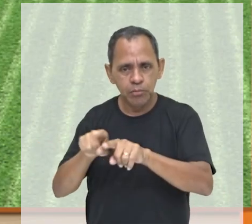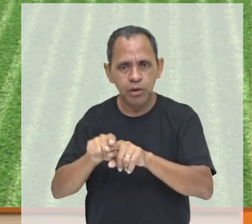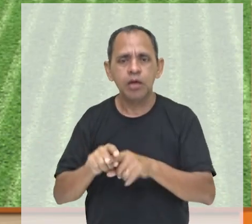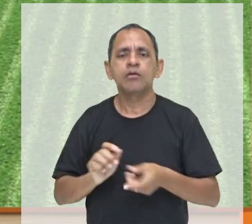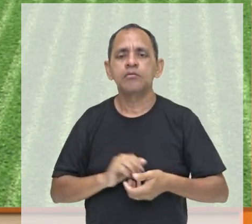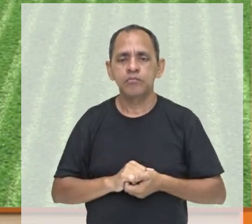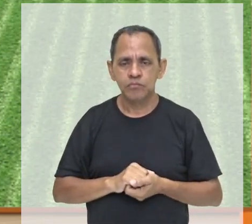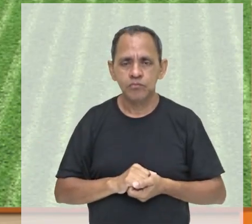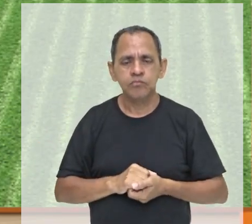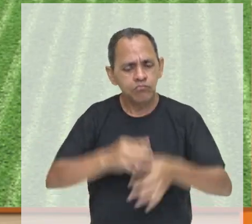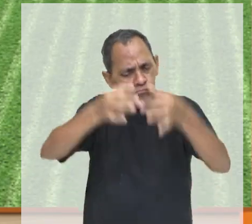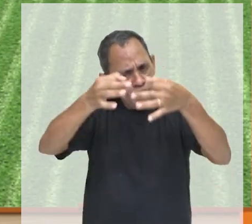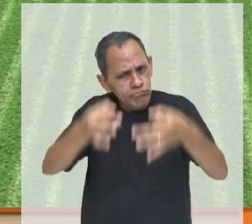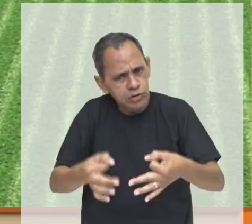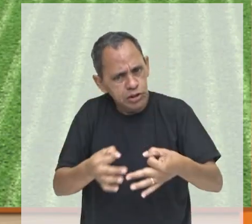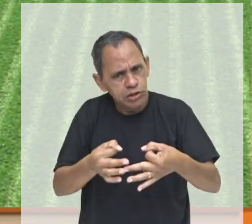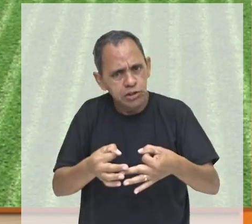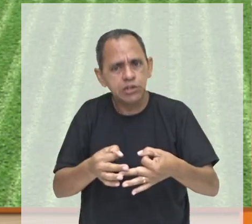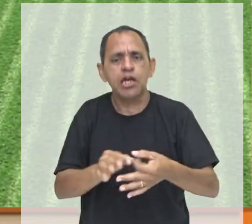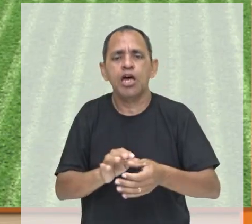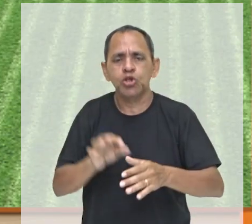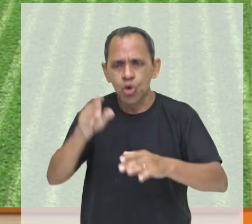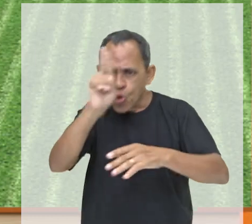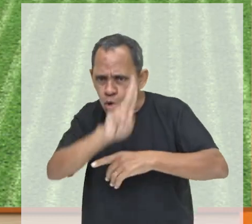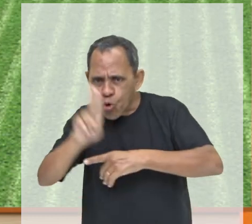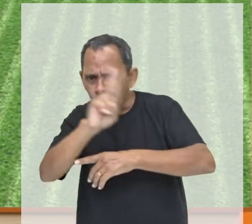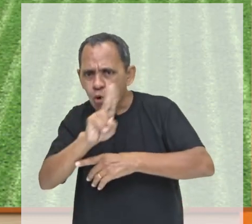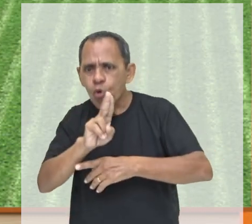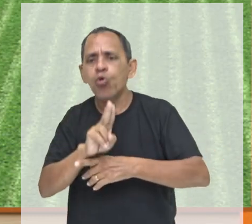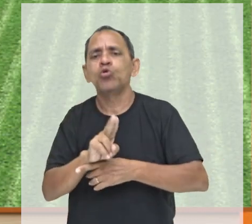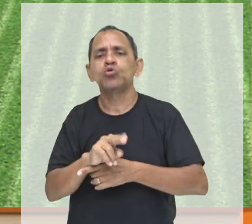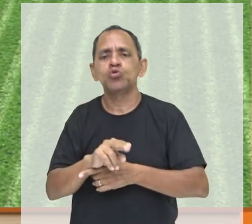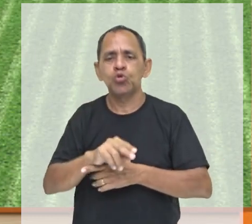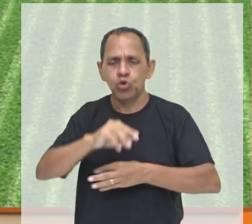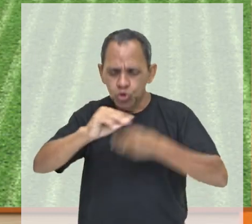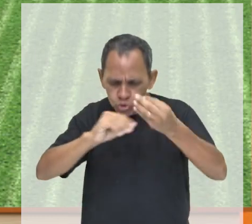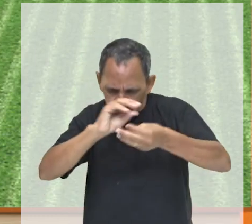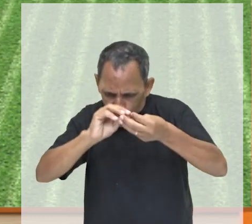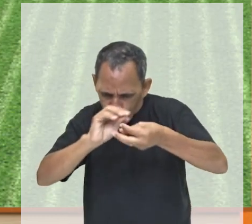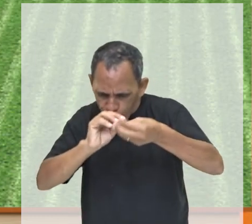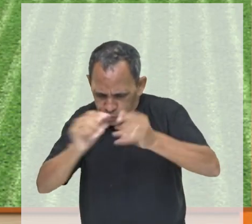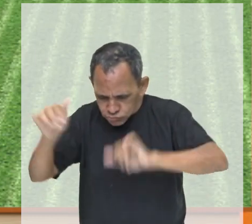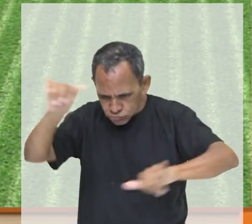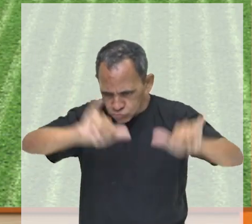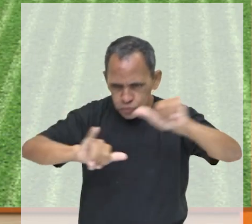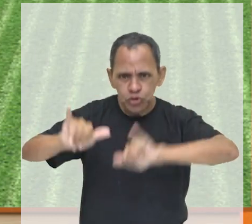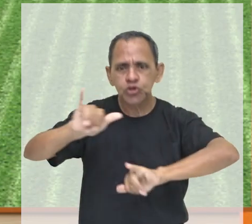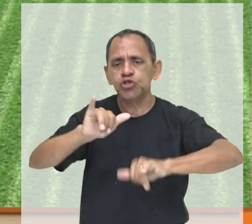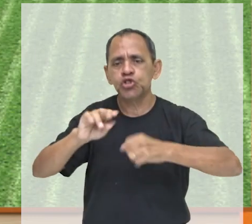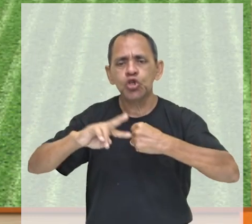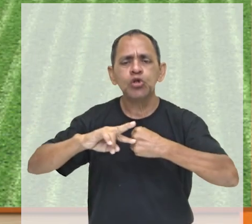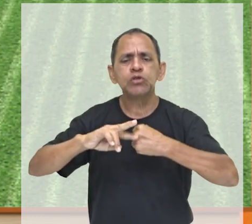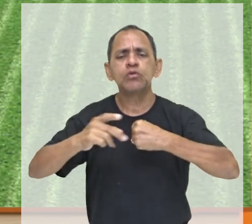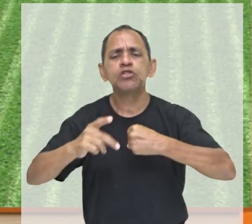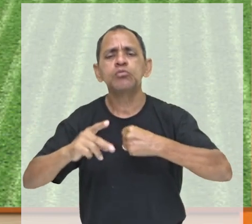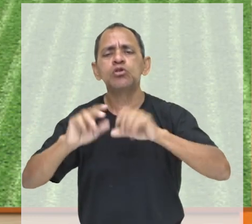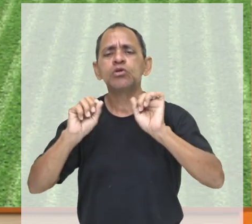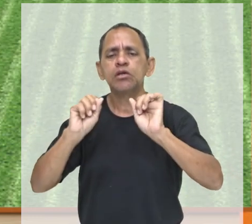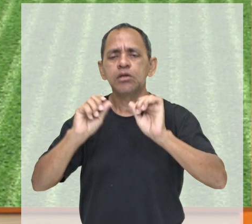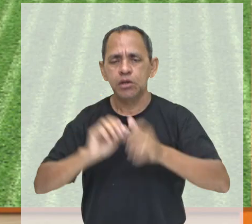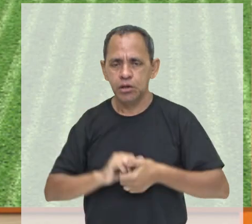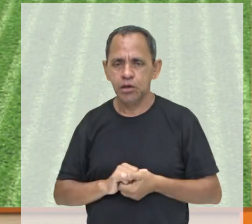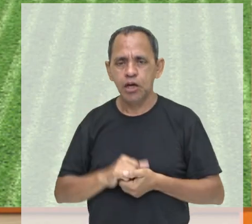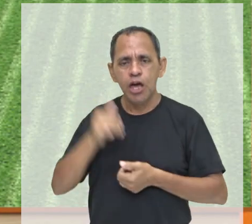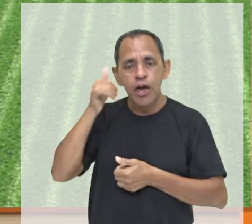exatidão, que acaba reduzindo essa quantidade aí de substâncias químicas e, consequentemente, acaba evitando aí